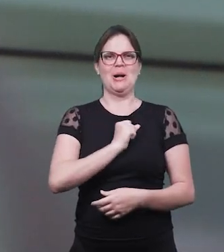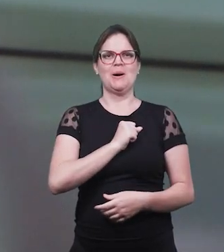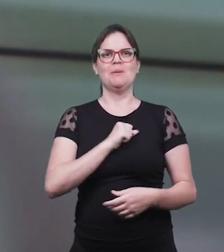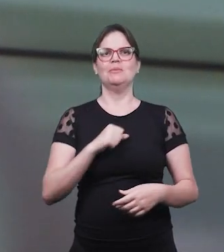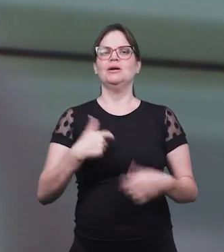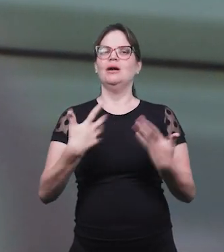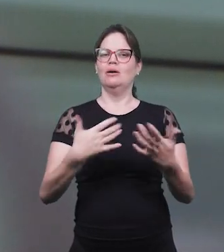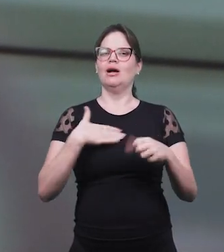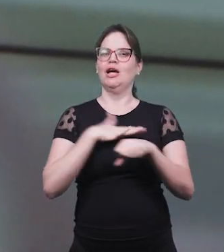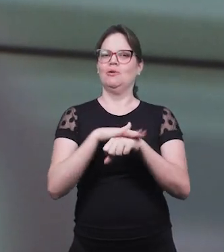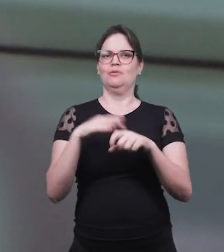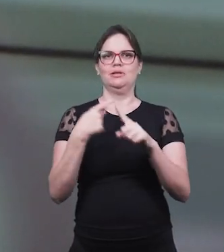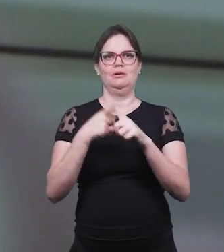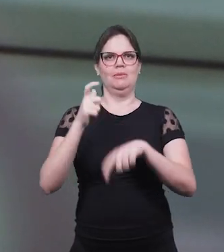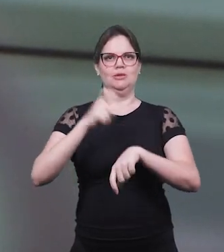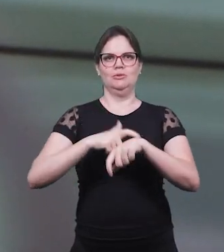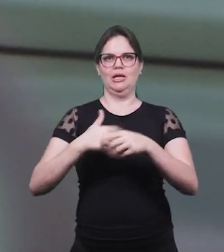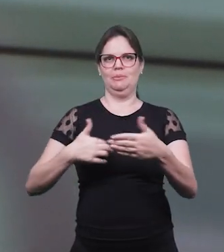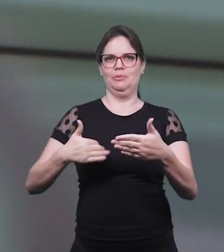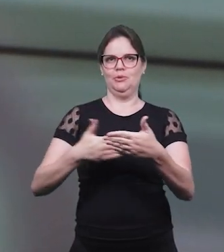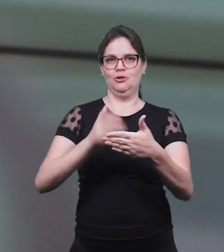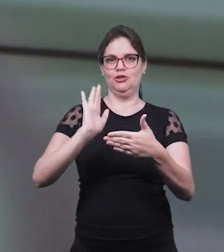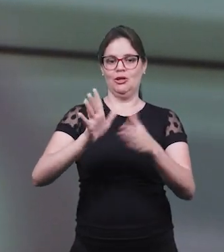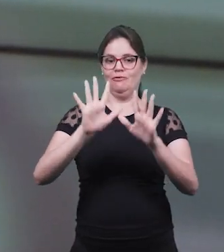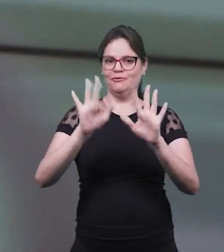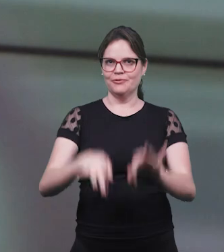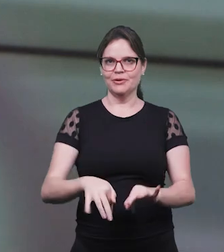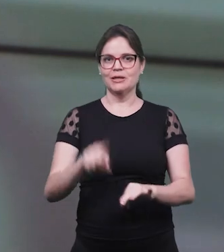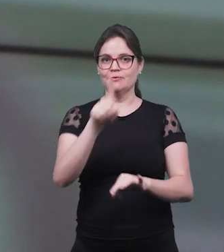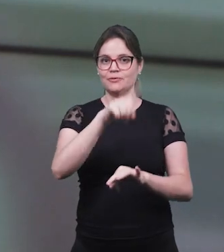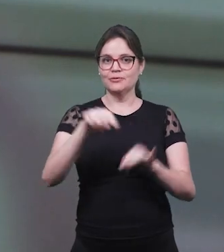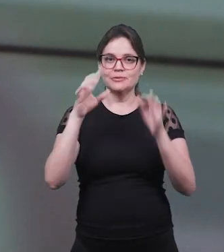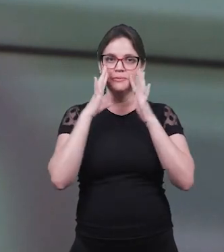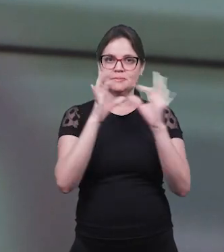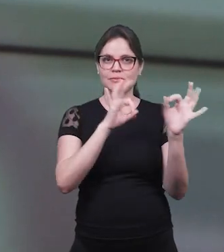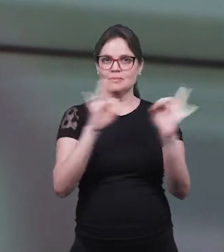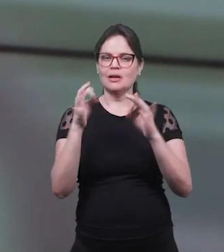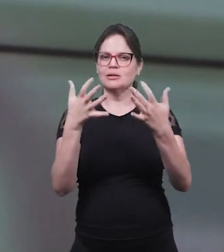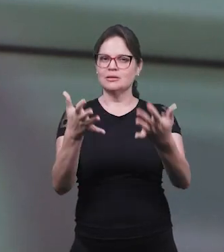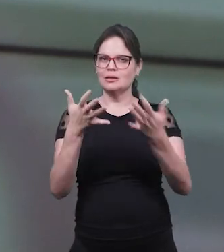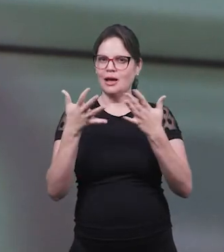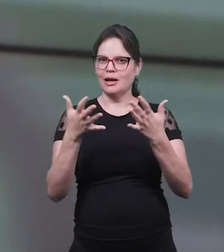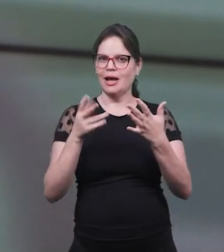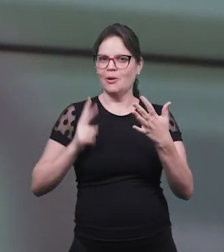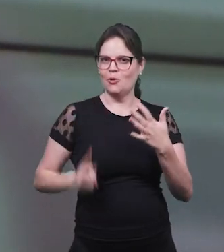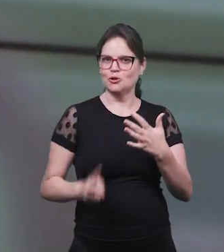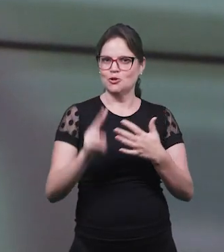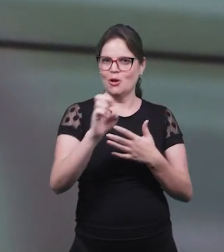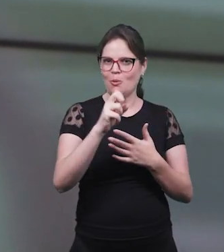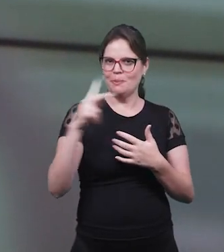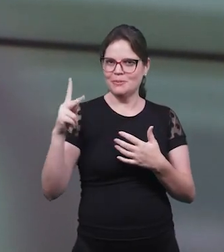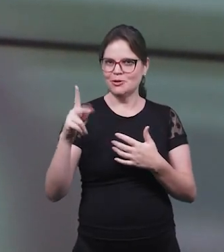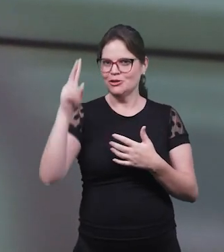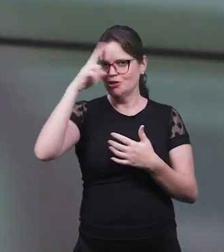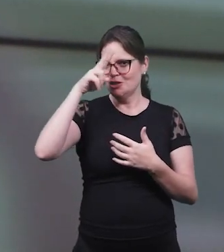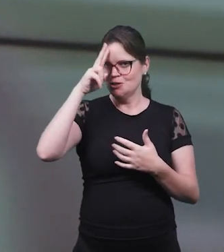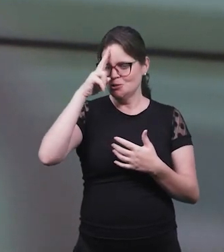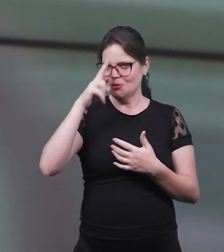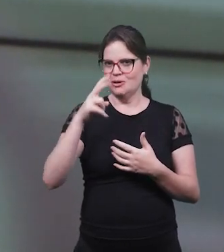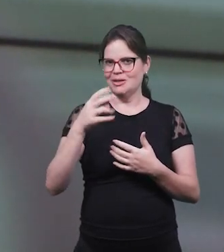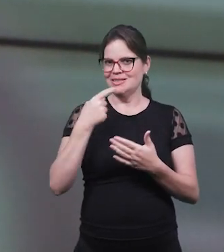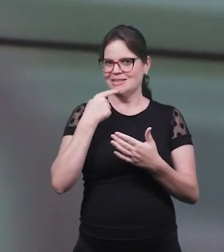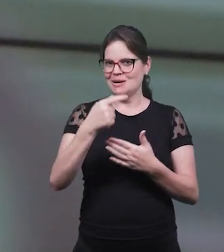de conversar, mas o nosso tempo já está encerrando. Então você que quer ouvir aqui a continuidade dessa história,